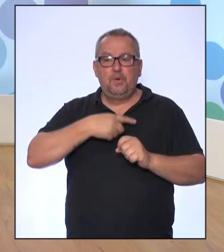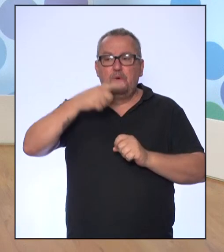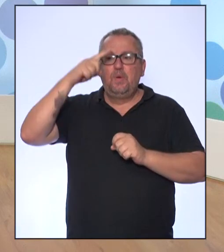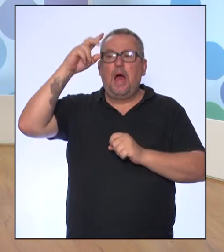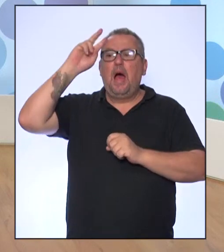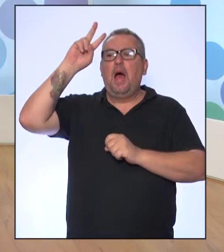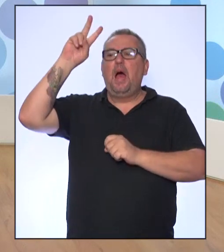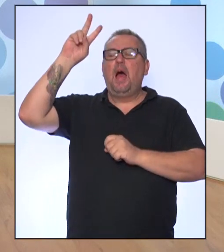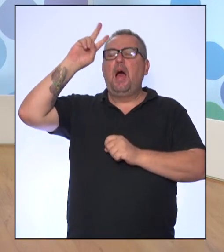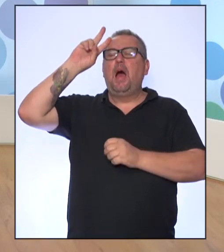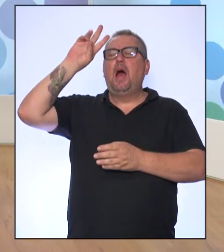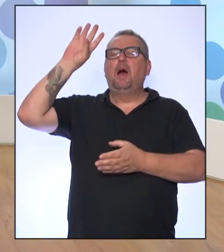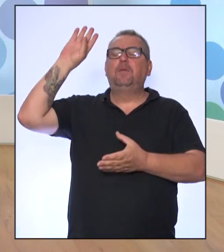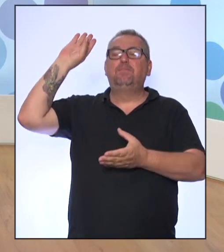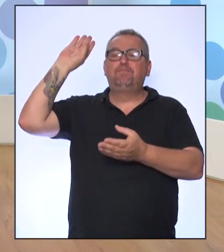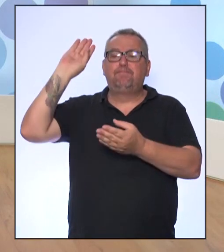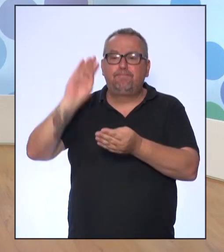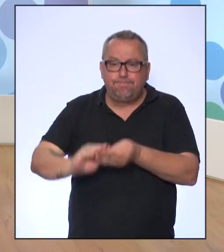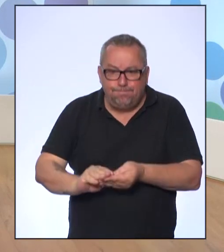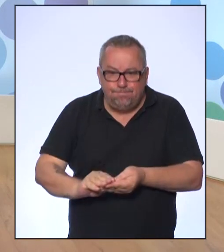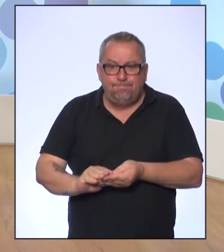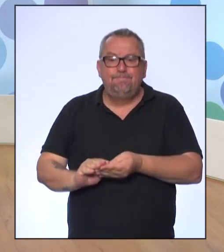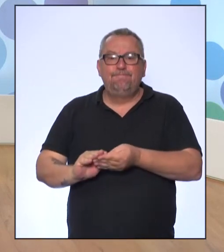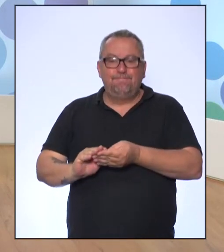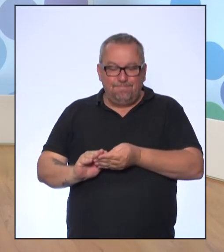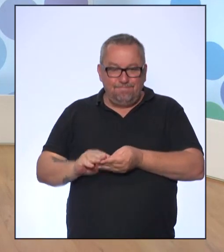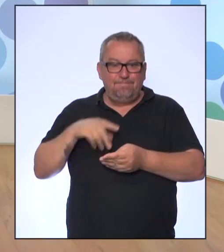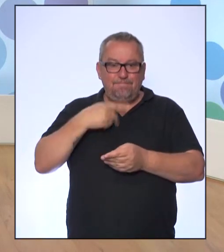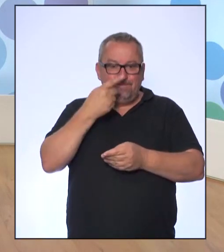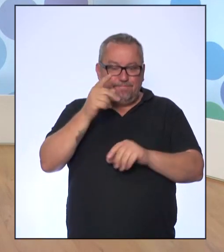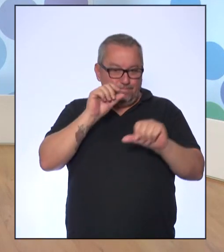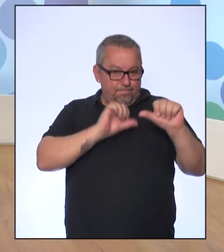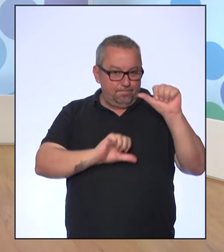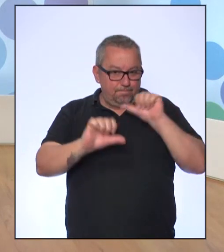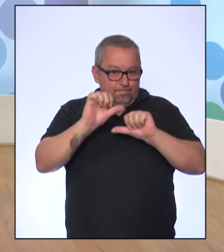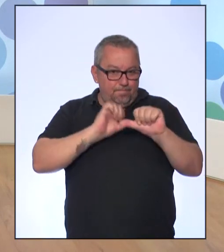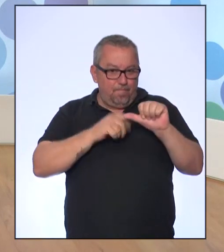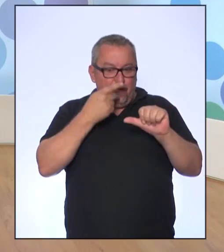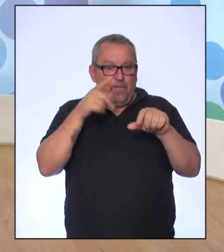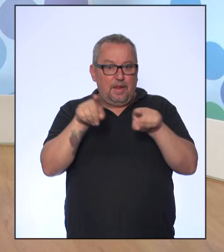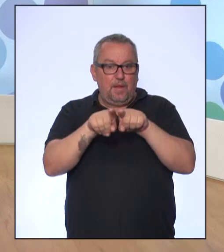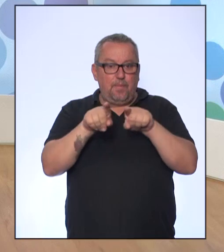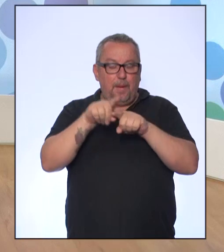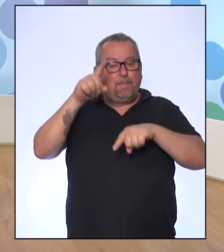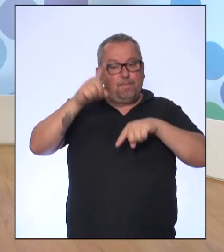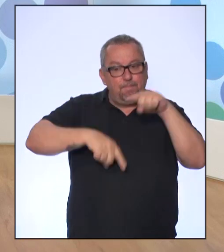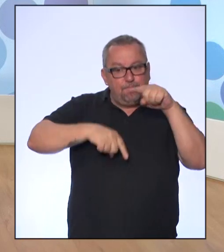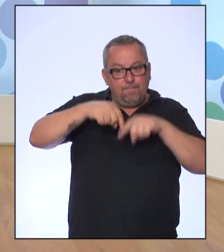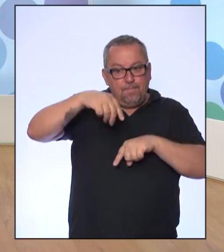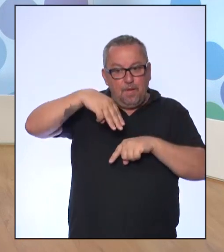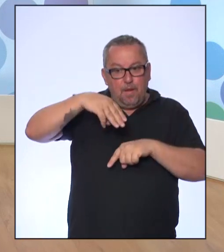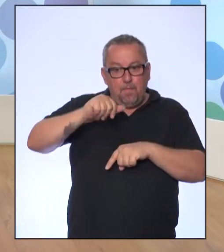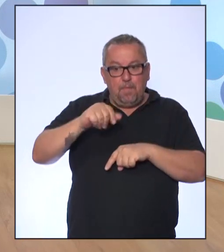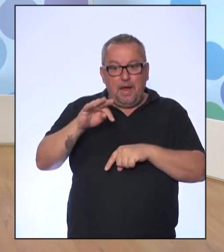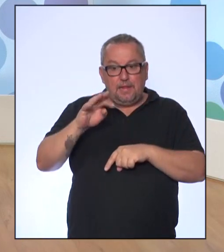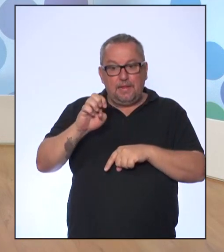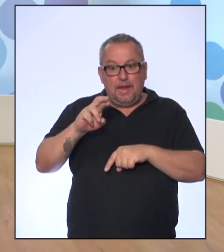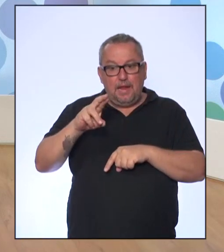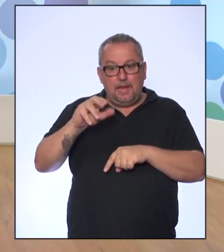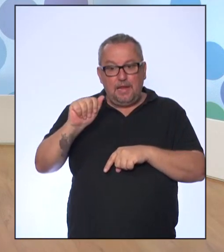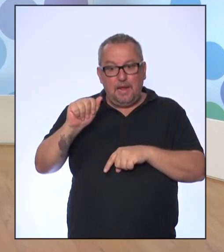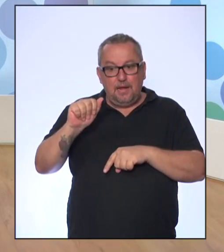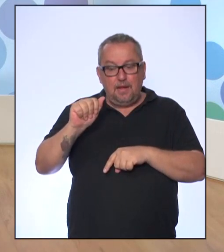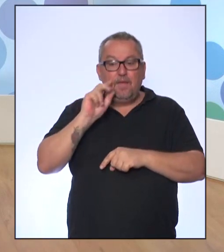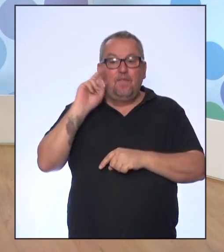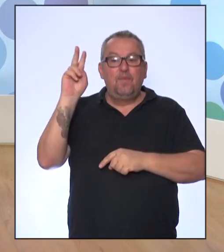das informações. Então, já que a gente está falando de transformação, vamos falar de matéria. Afinal, quem que se transforma? A matéria.